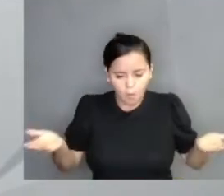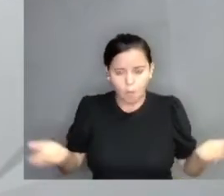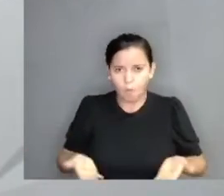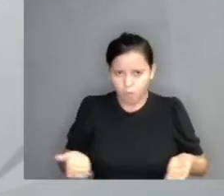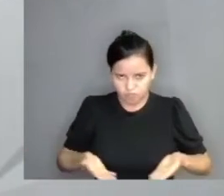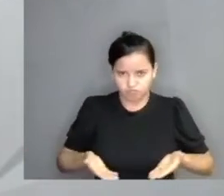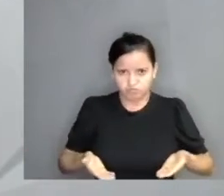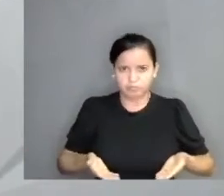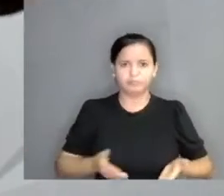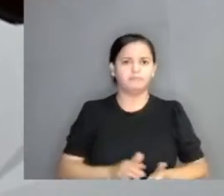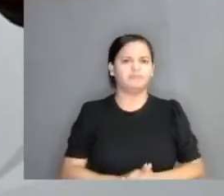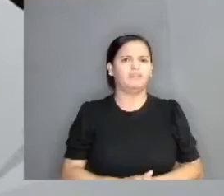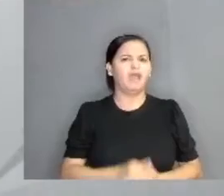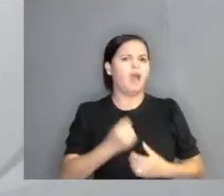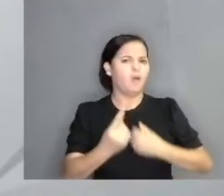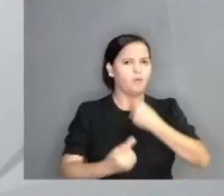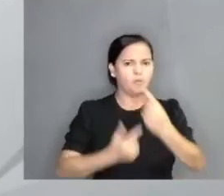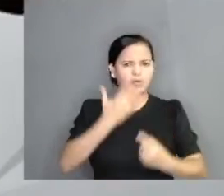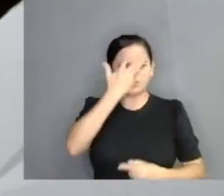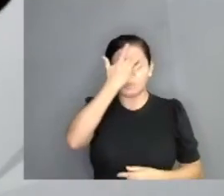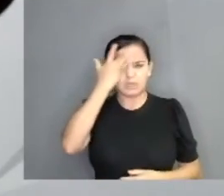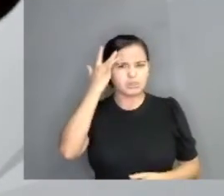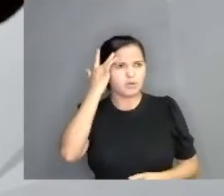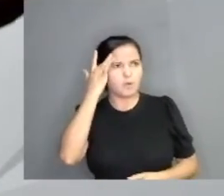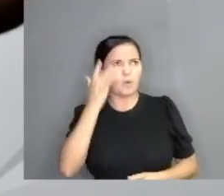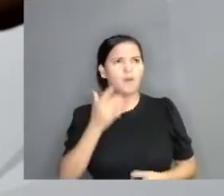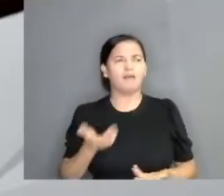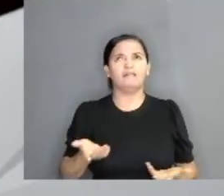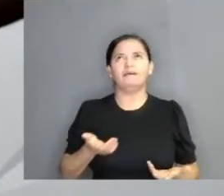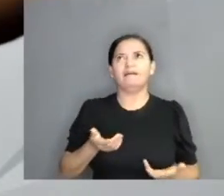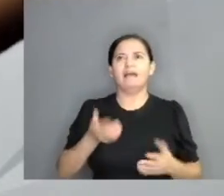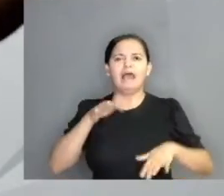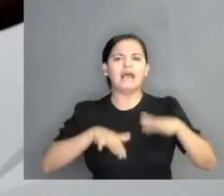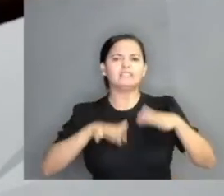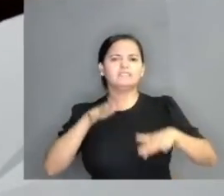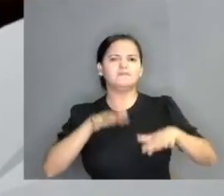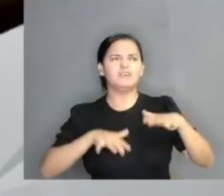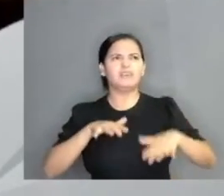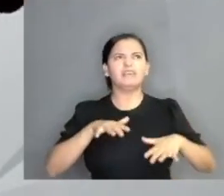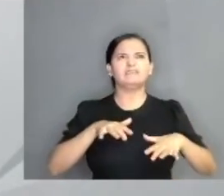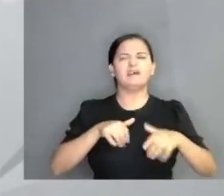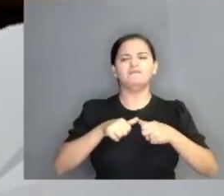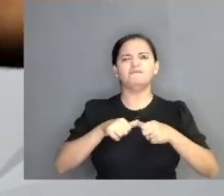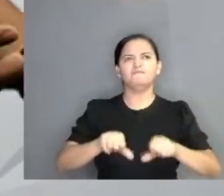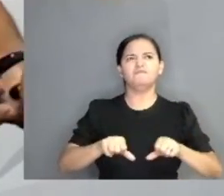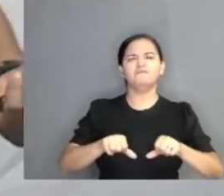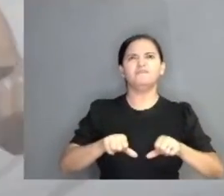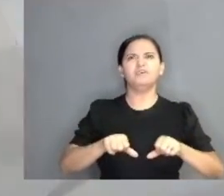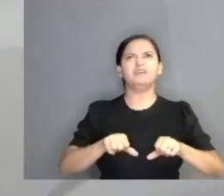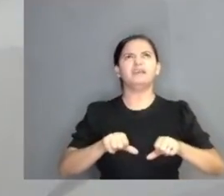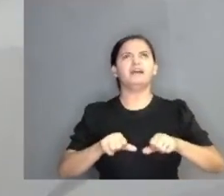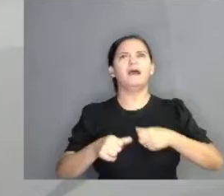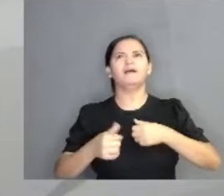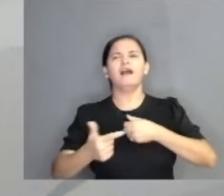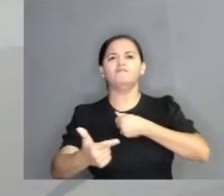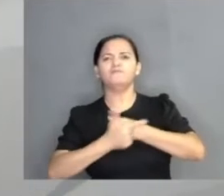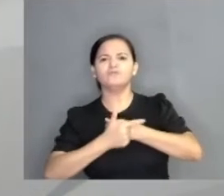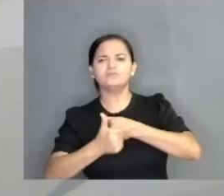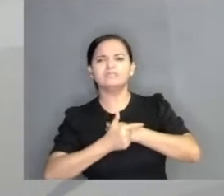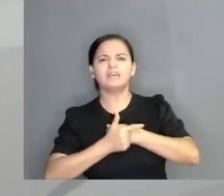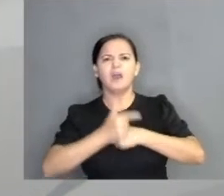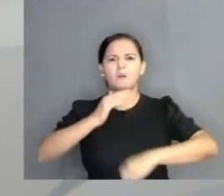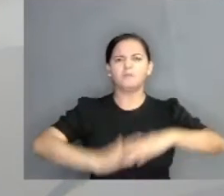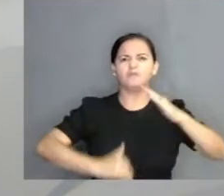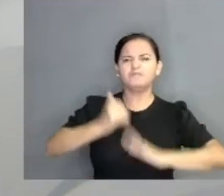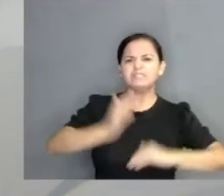ela fica restrita a determinada função, a determinado cargo, a determinada profissão, na maioria das vezes.